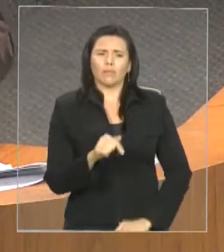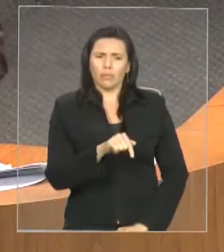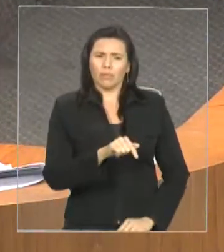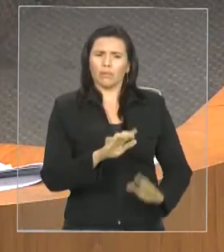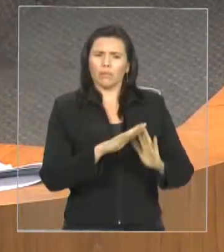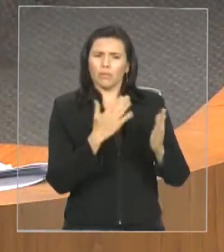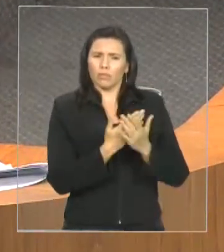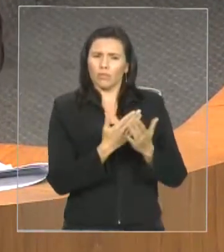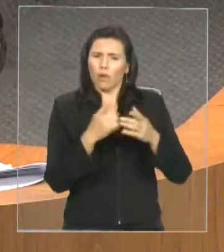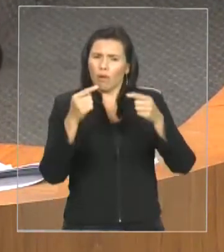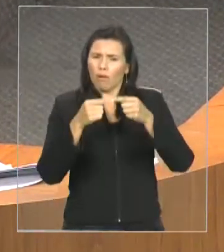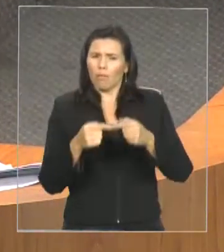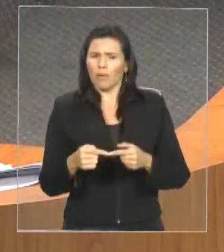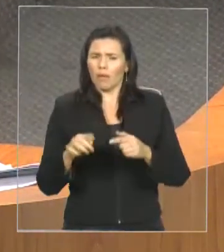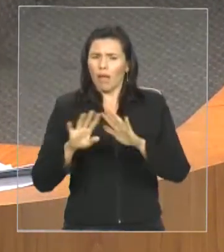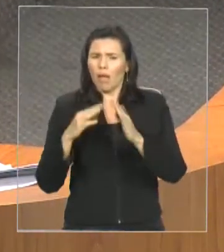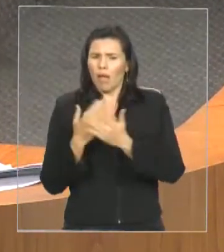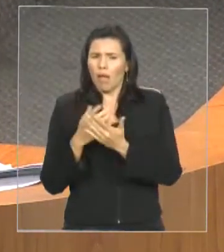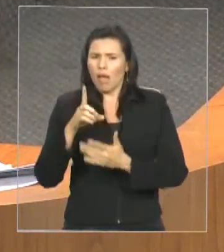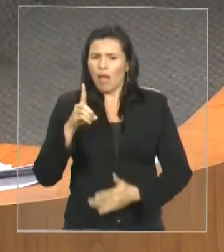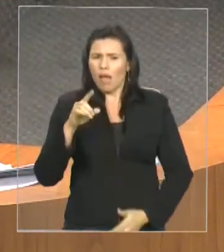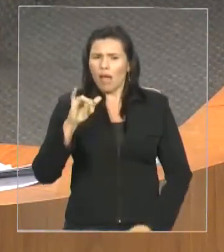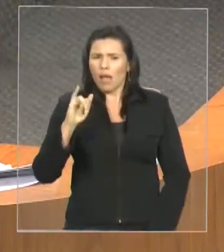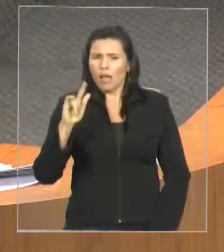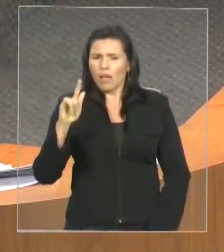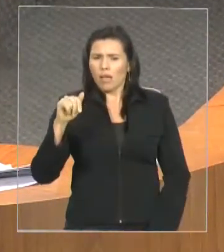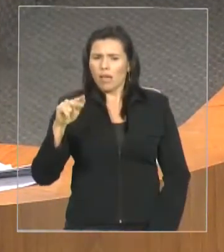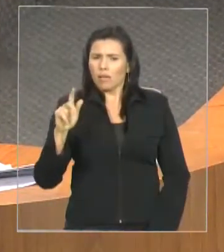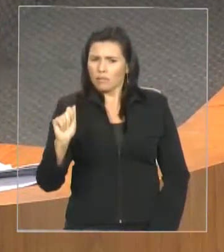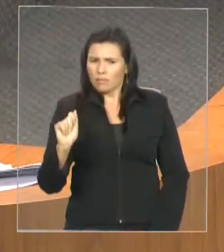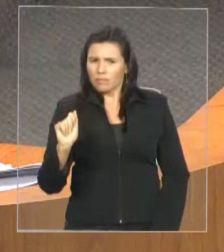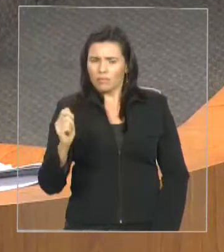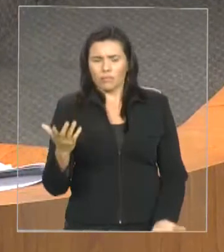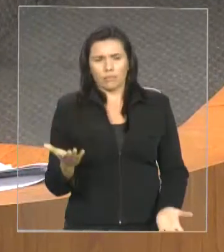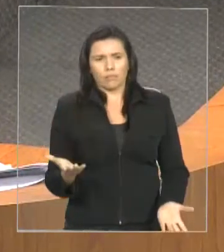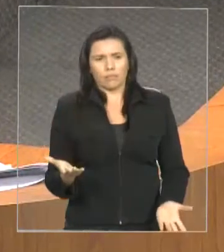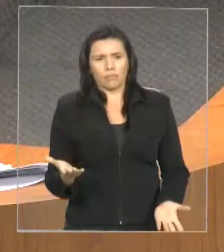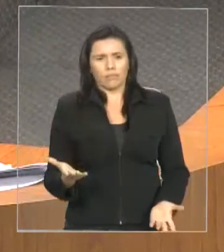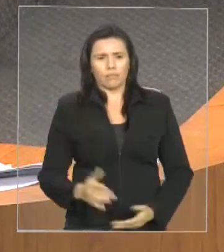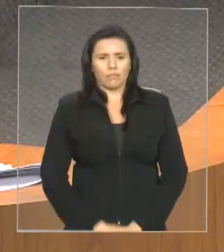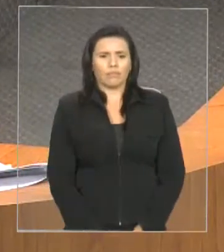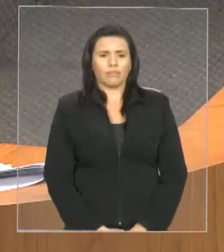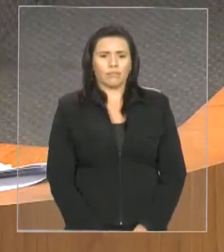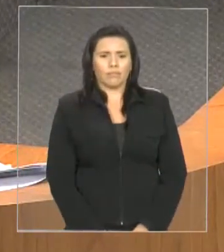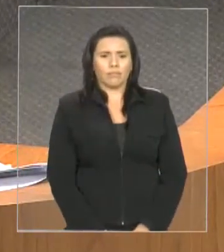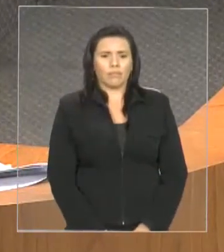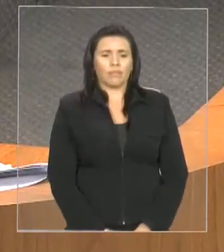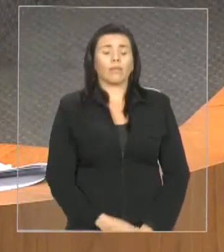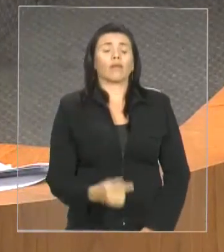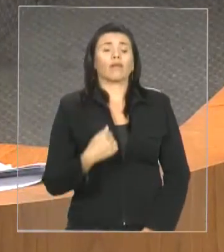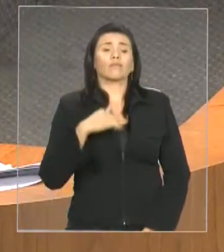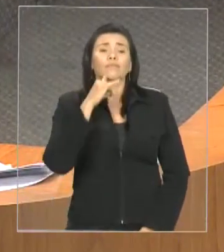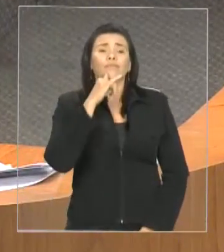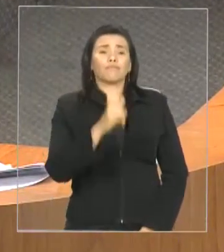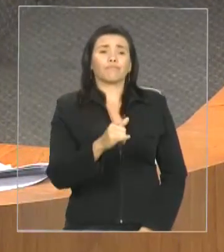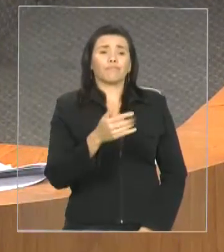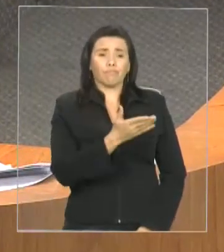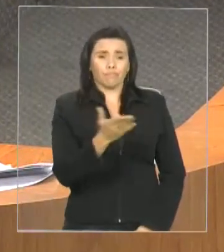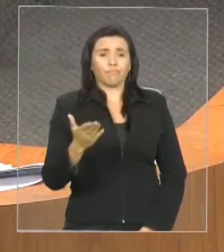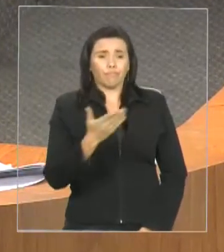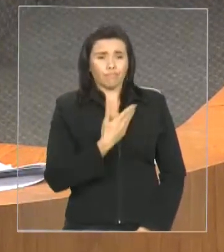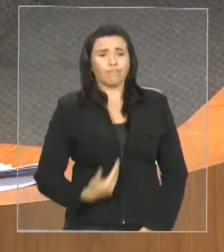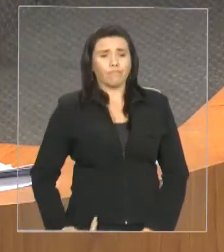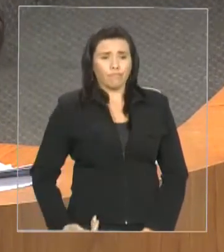escola de taipo, saiba o governador Flávio Dino, saiba esta casa, que nós estamos iniciando